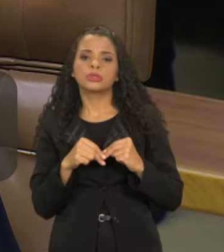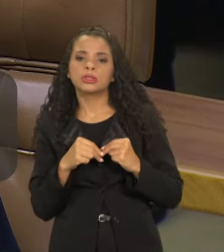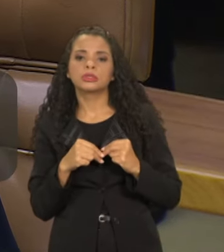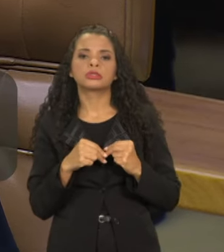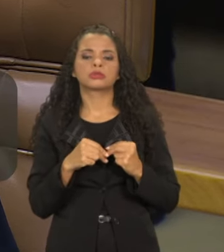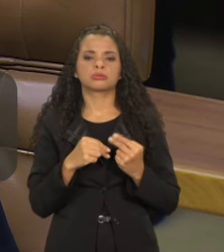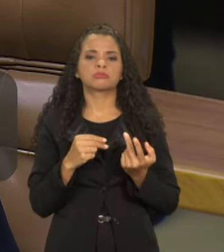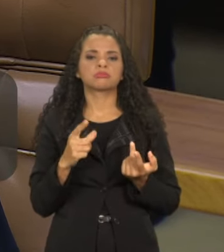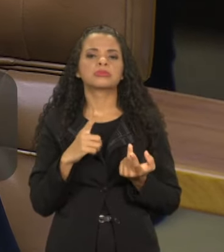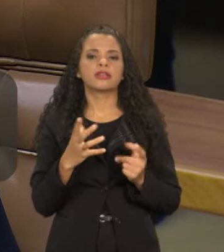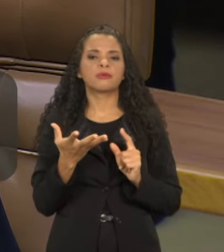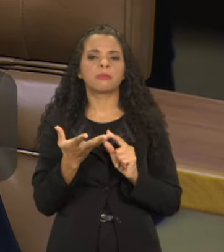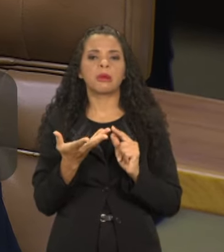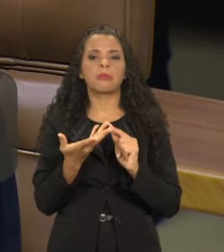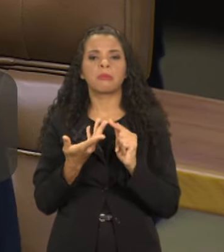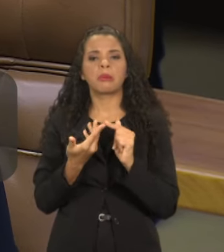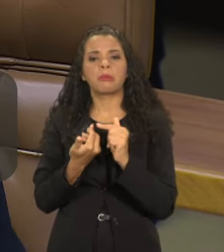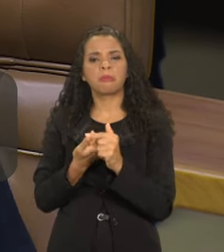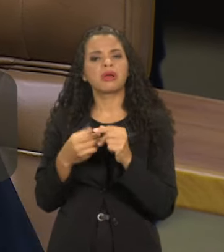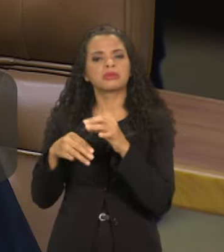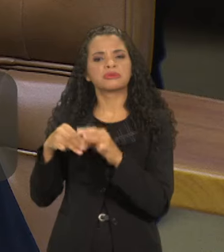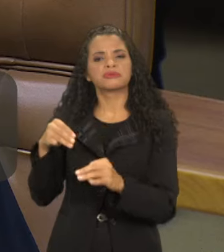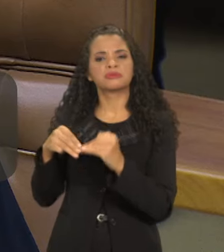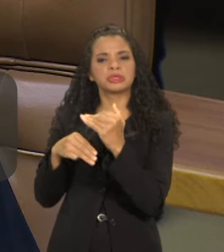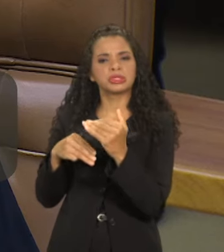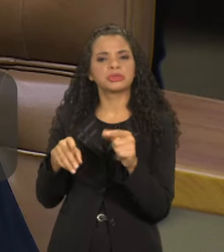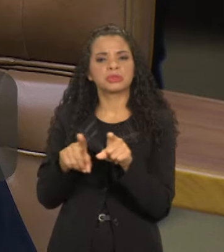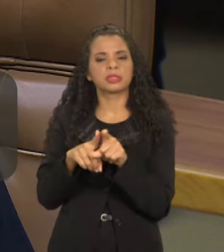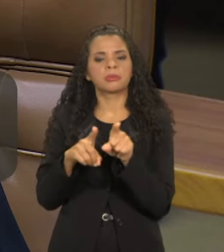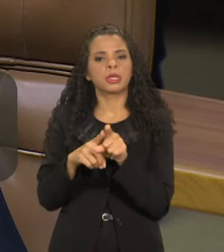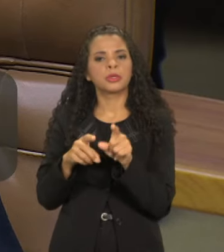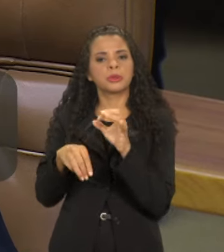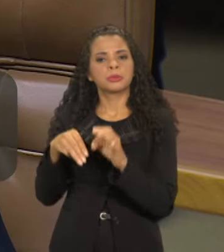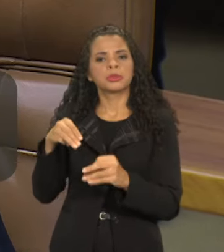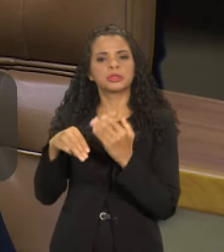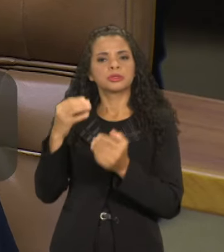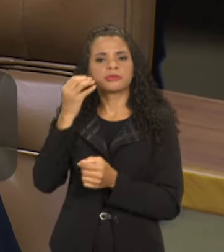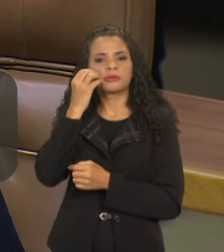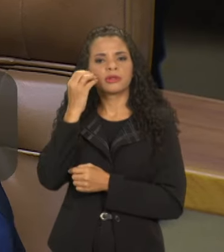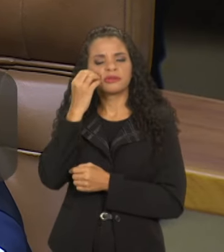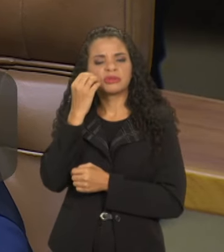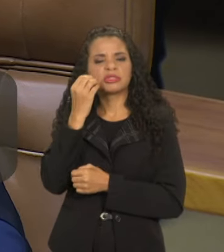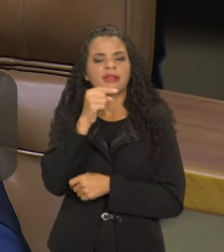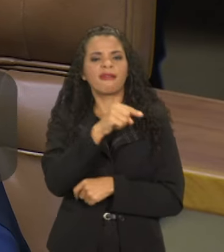como salientado pelo ministro Flávio Dino, essa lei, na minha visão, também não tem